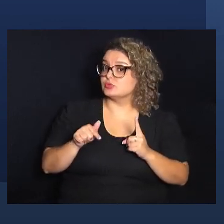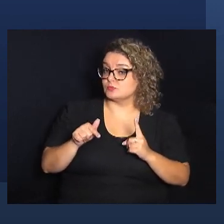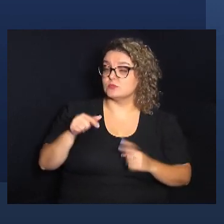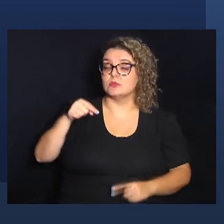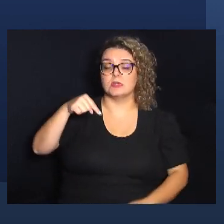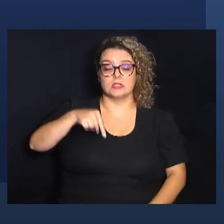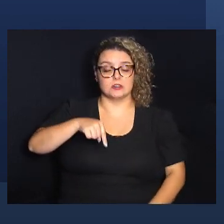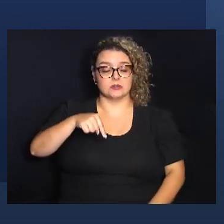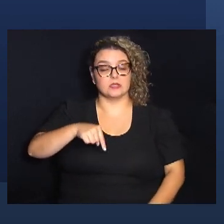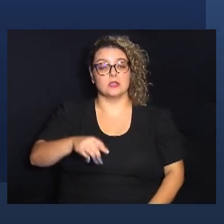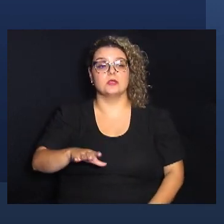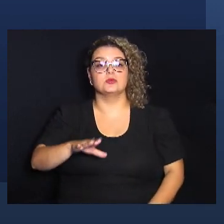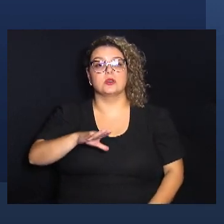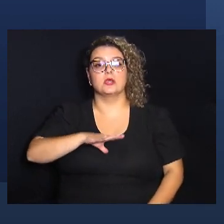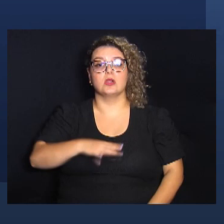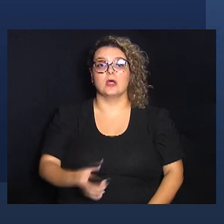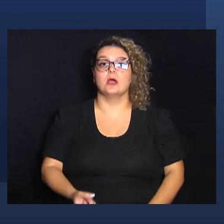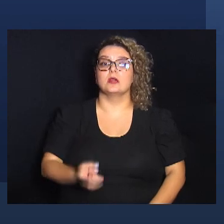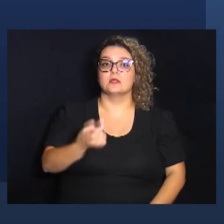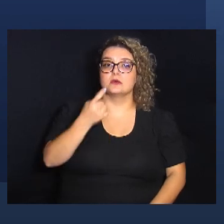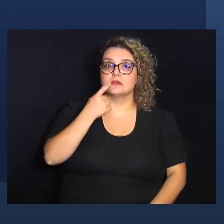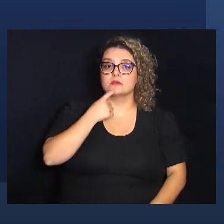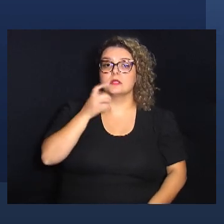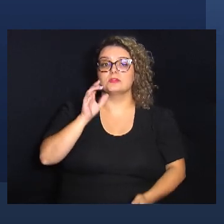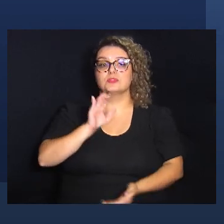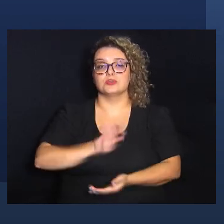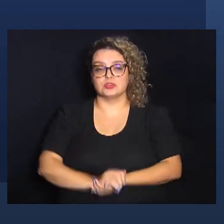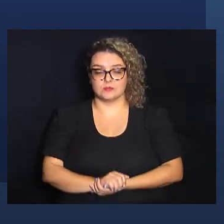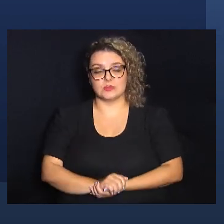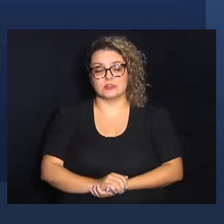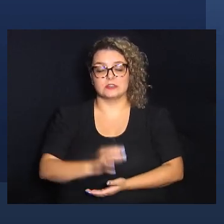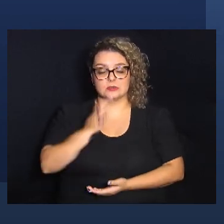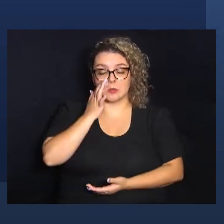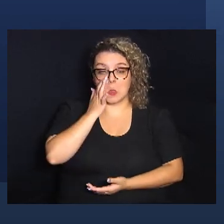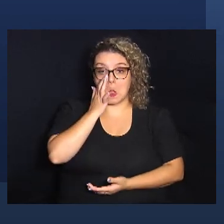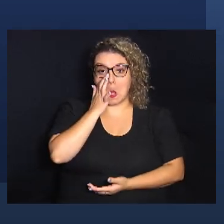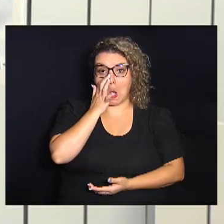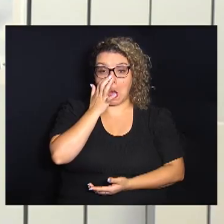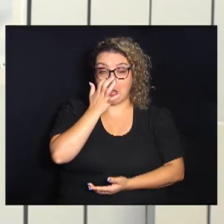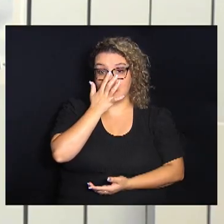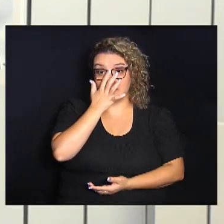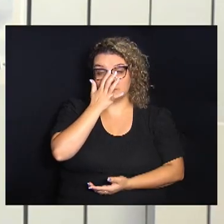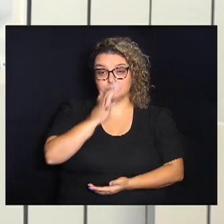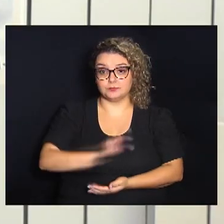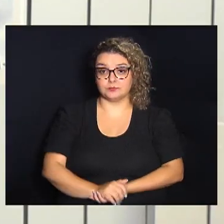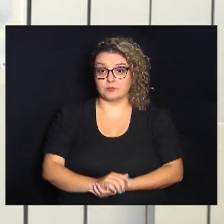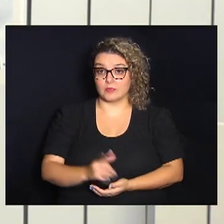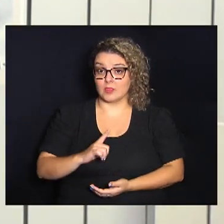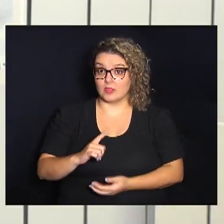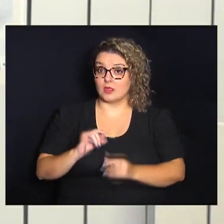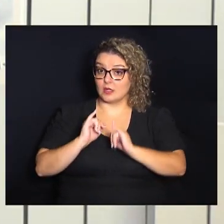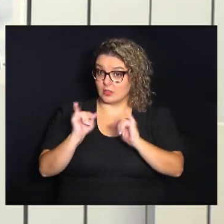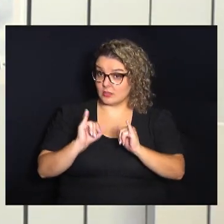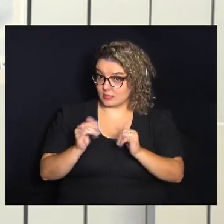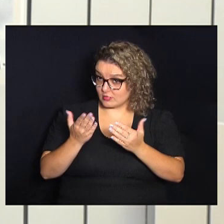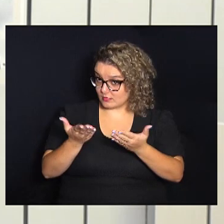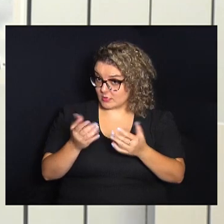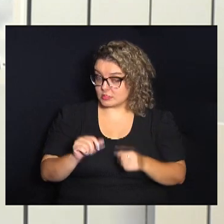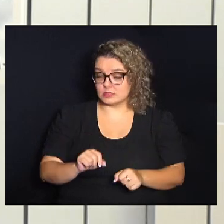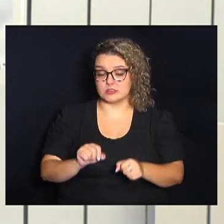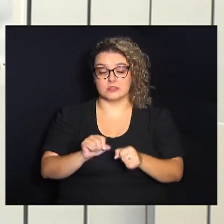chegar aos 27 graus aqui para a cidade de Campinas. E olha só, eu tenho recados a fazer a você que está